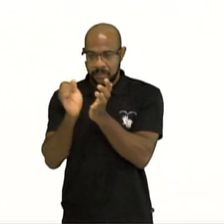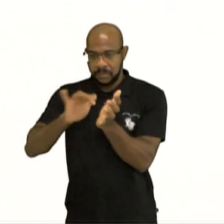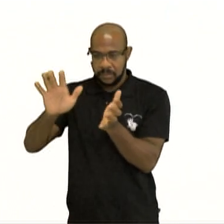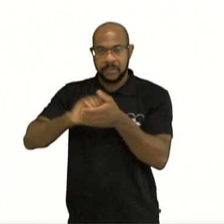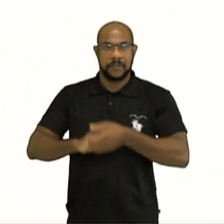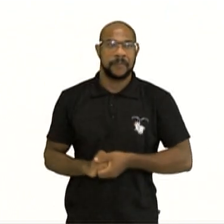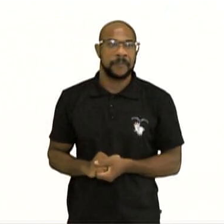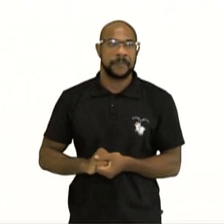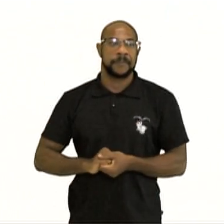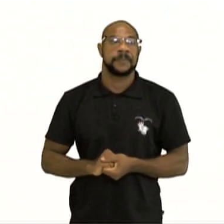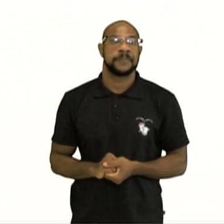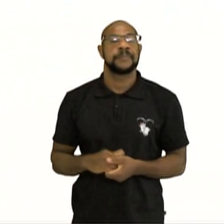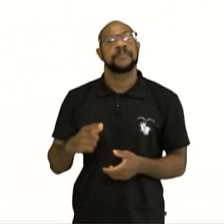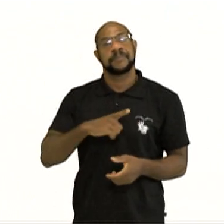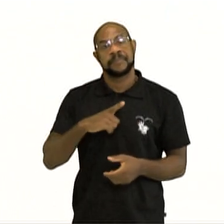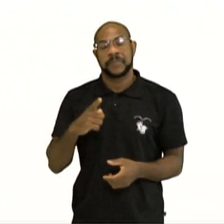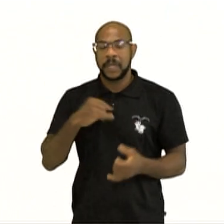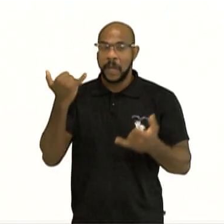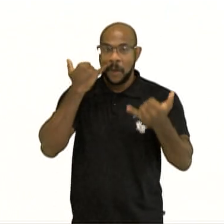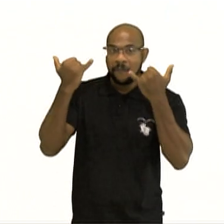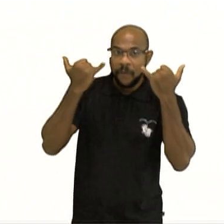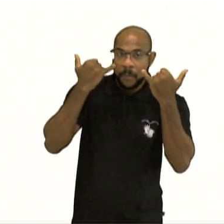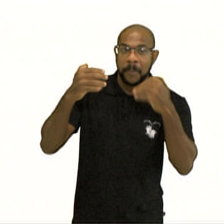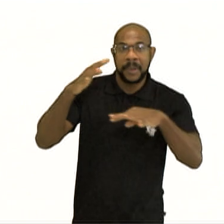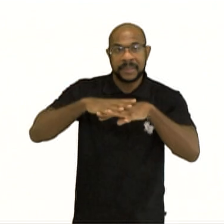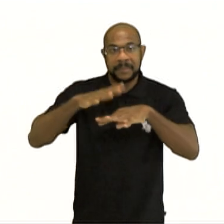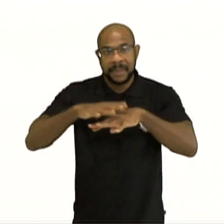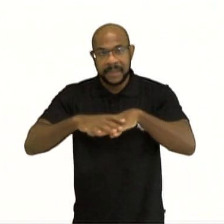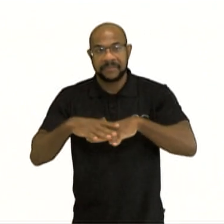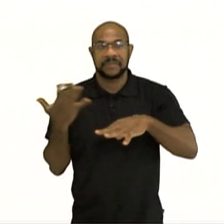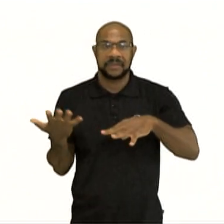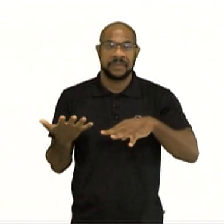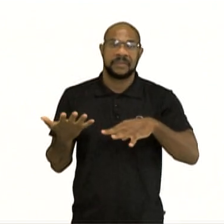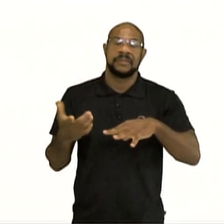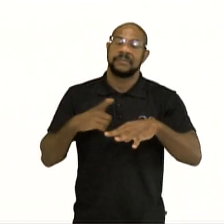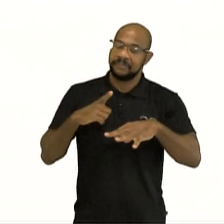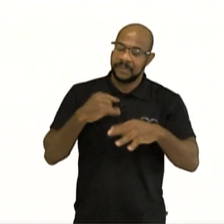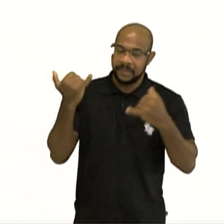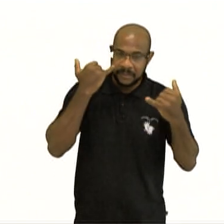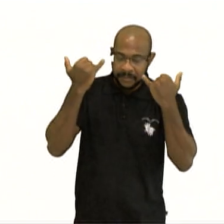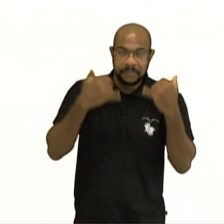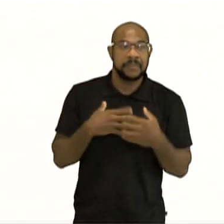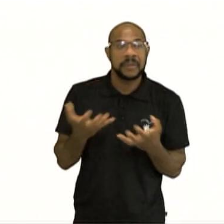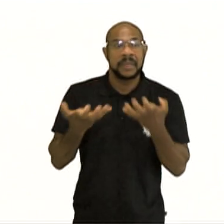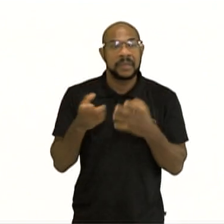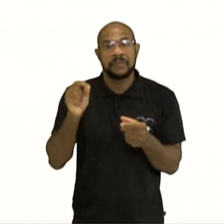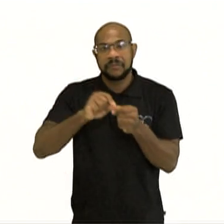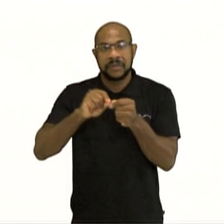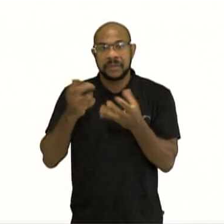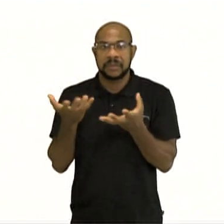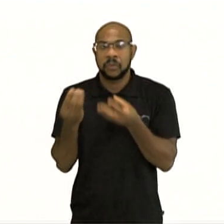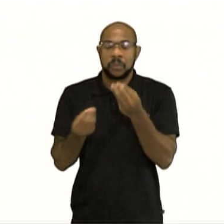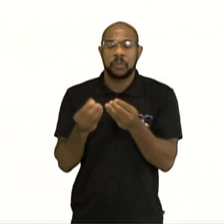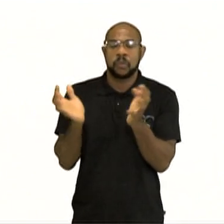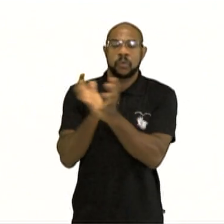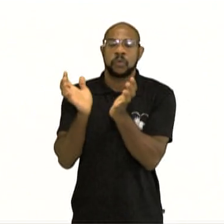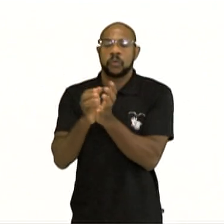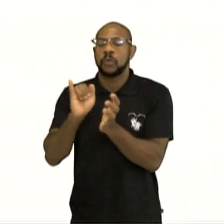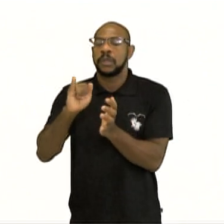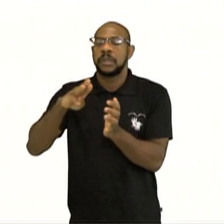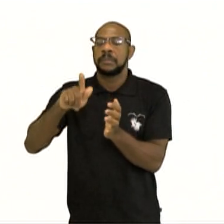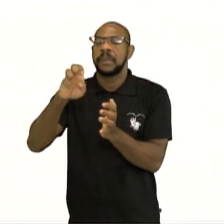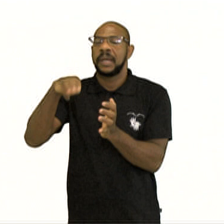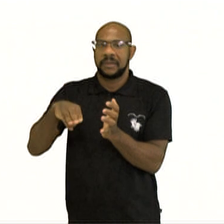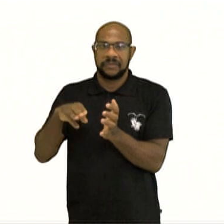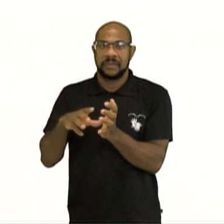que é o conjunto D, tem a informação matemática, né, da função, e eu quero que você chegue no conjunto imagem. Então, é colocar